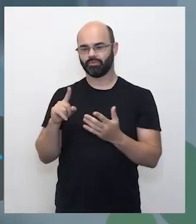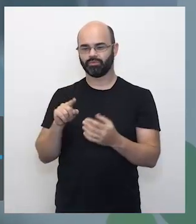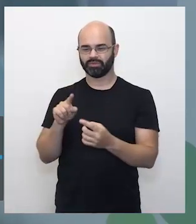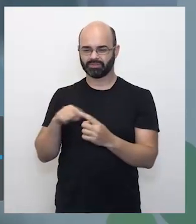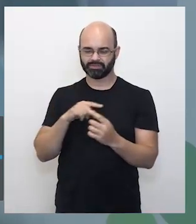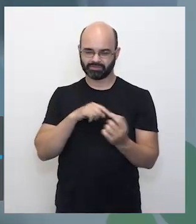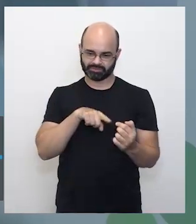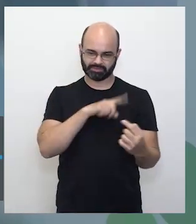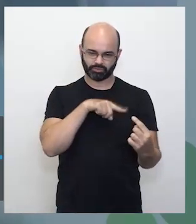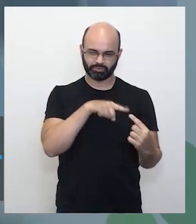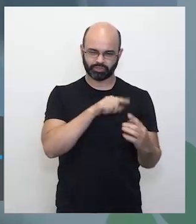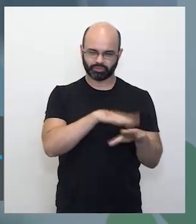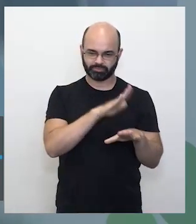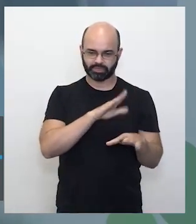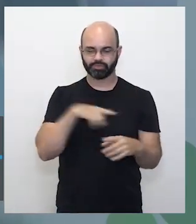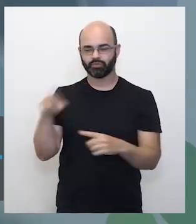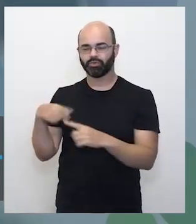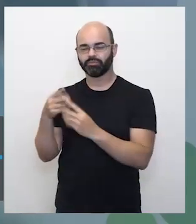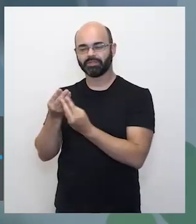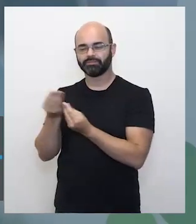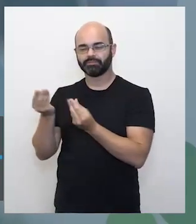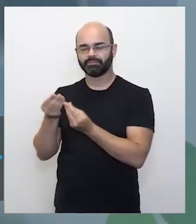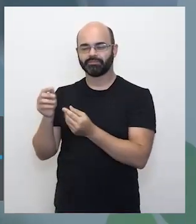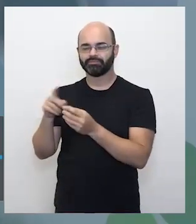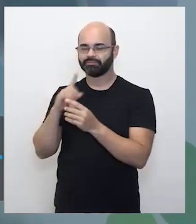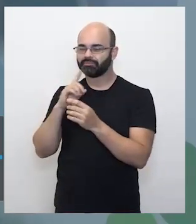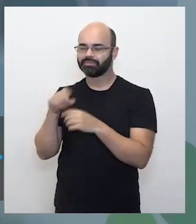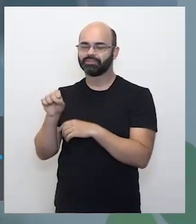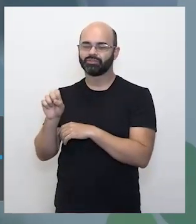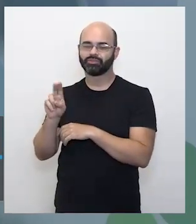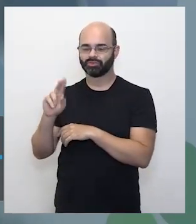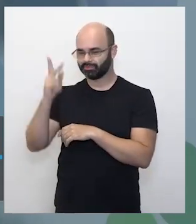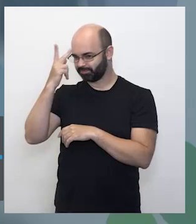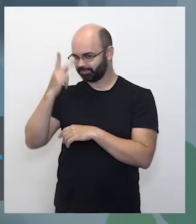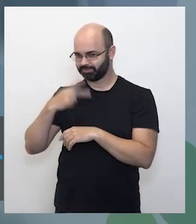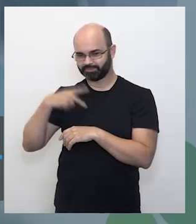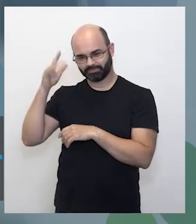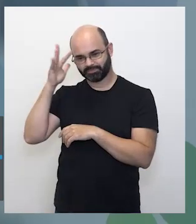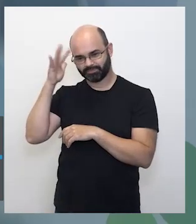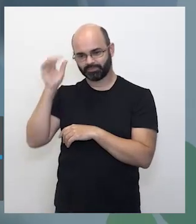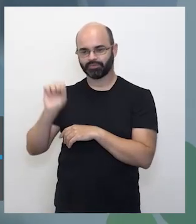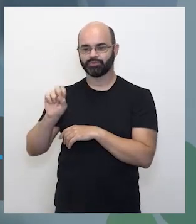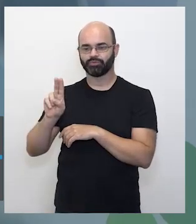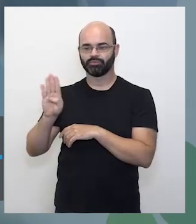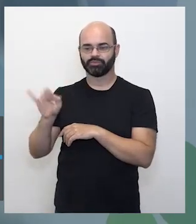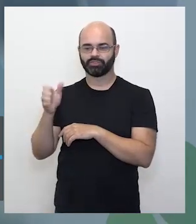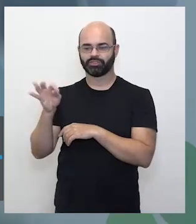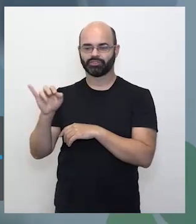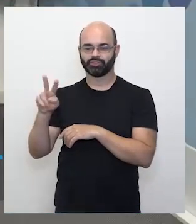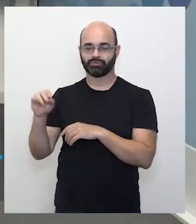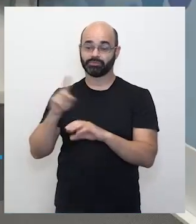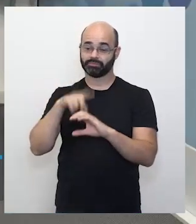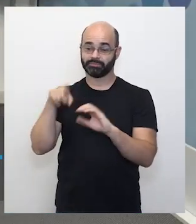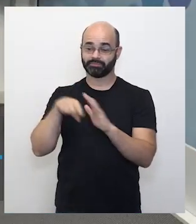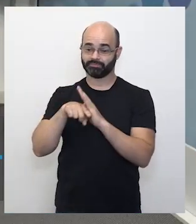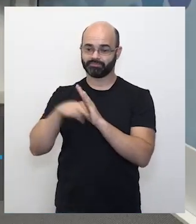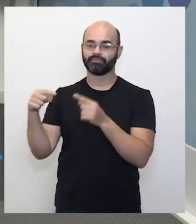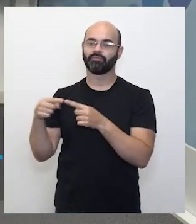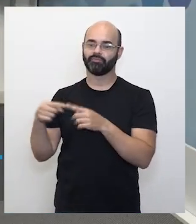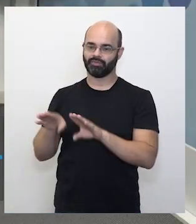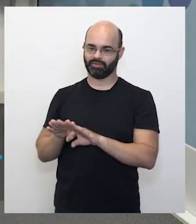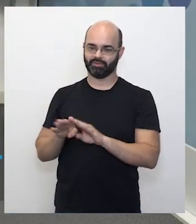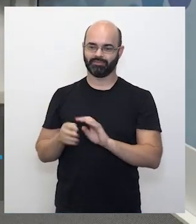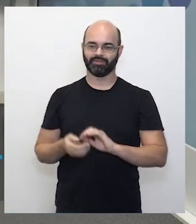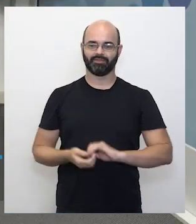objetivo e o outro tem aspectos subjetivos que também entram no processo de investigação científica. Então,